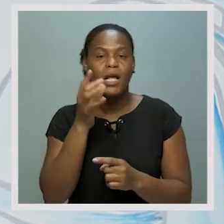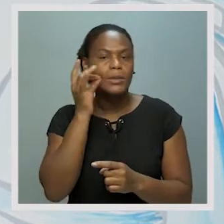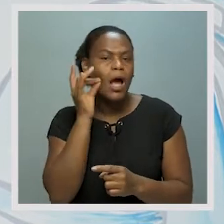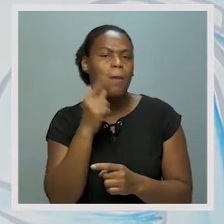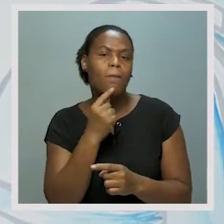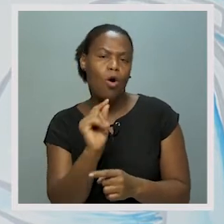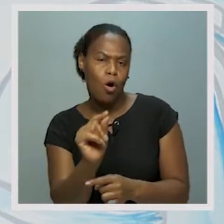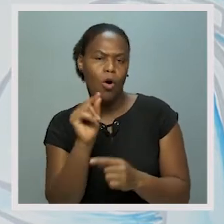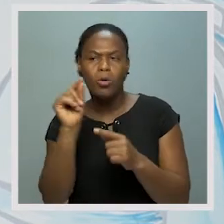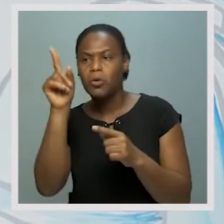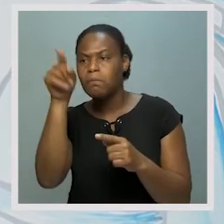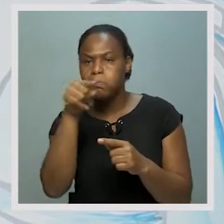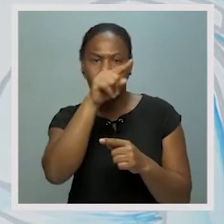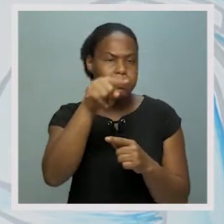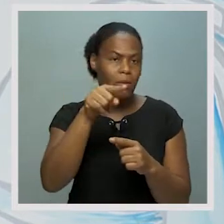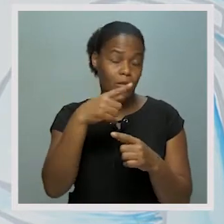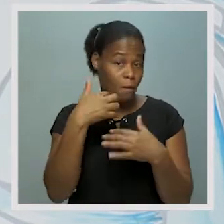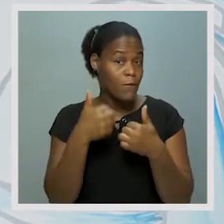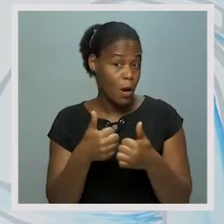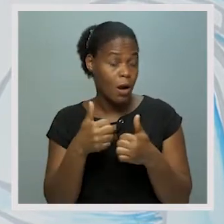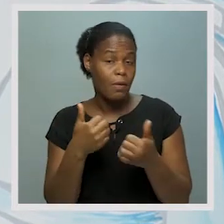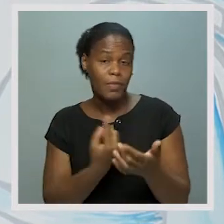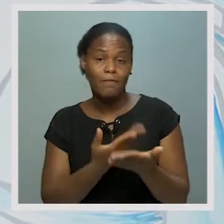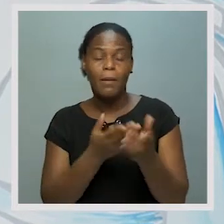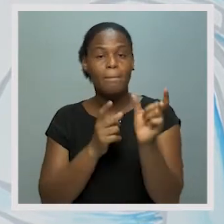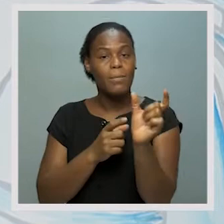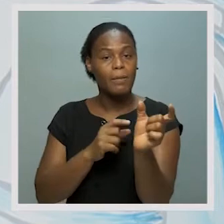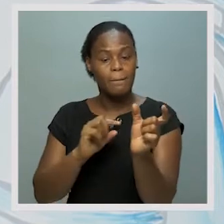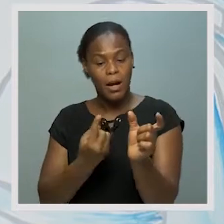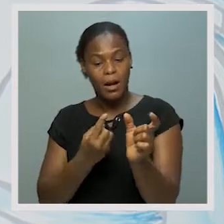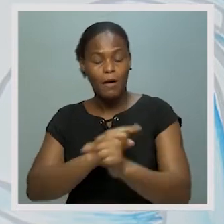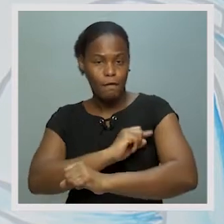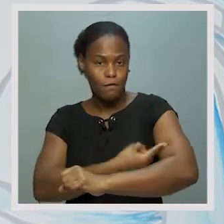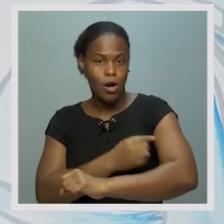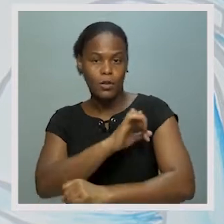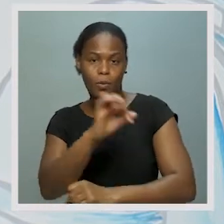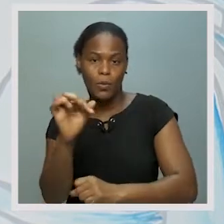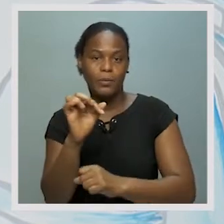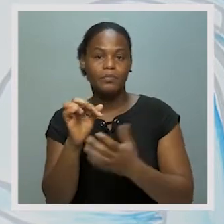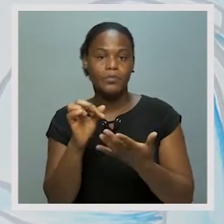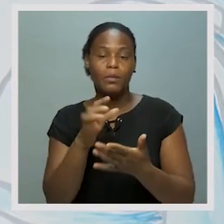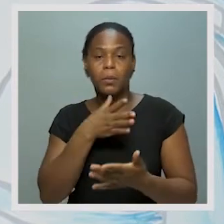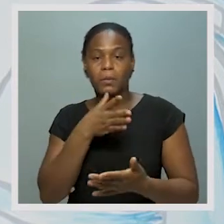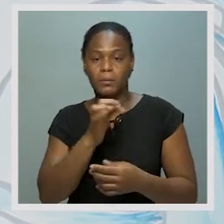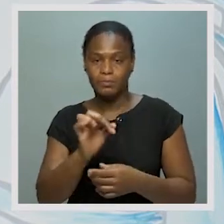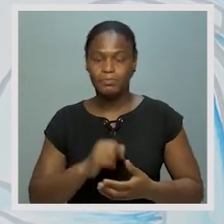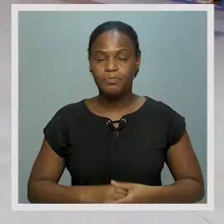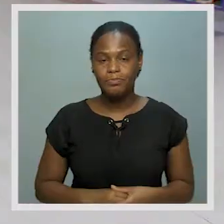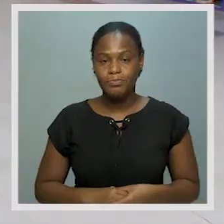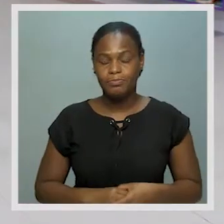de pontuação e de acentuação das palavras para reforçar o seu